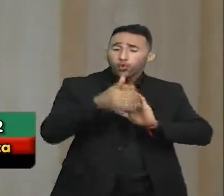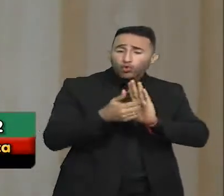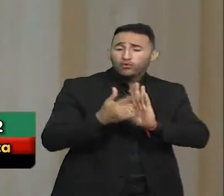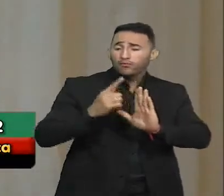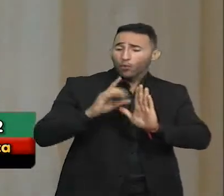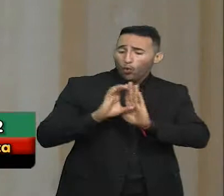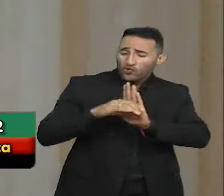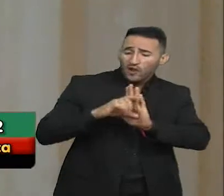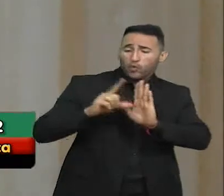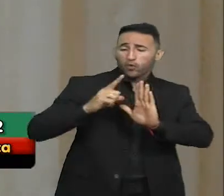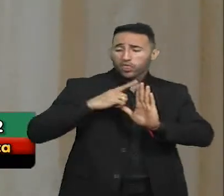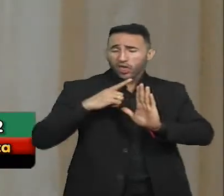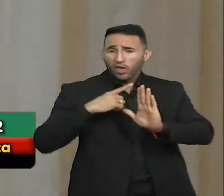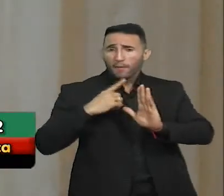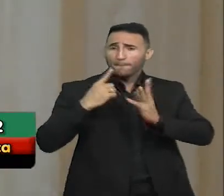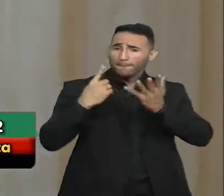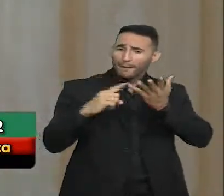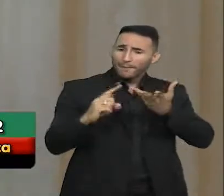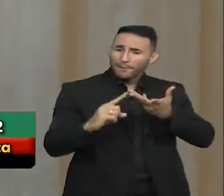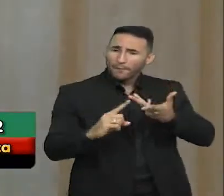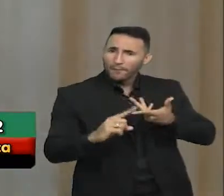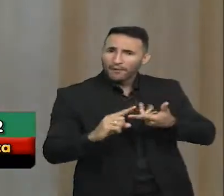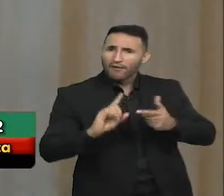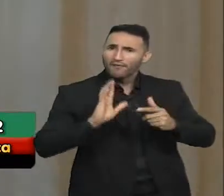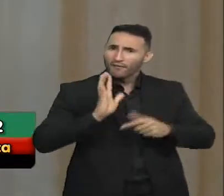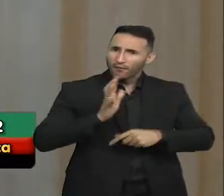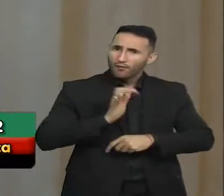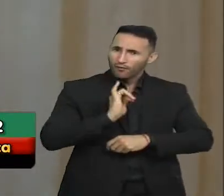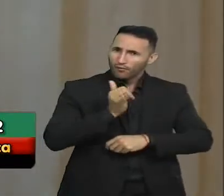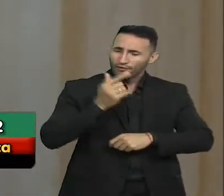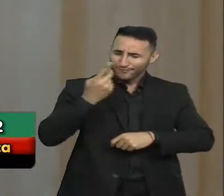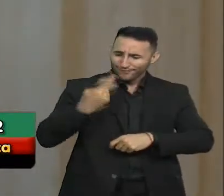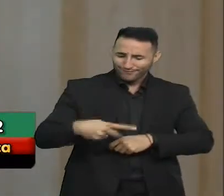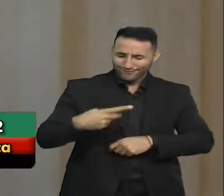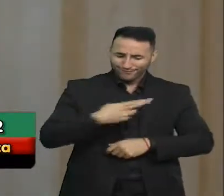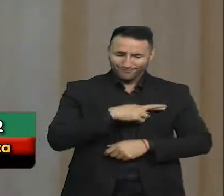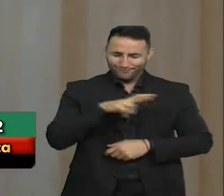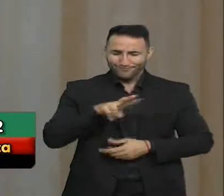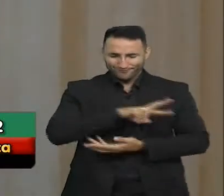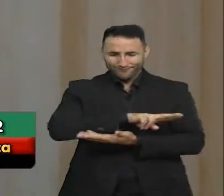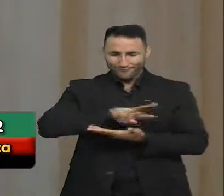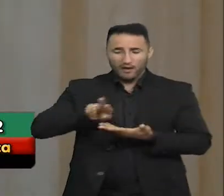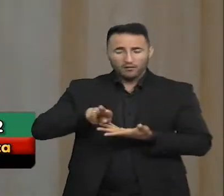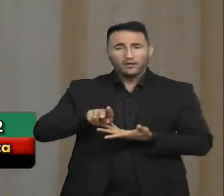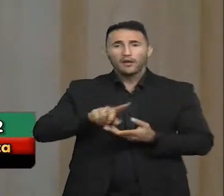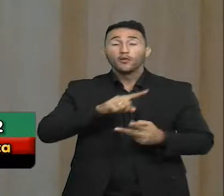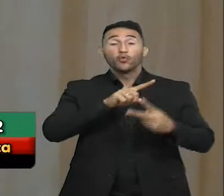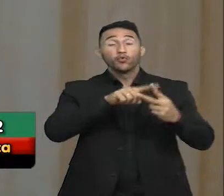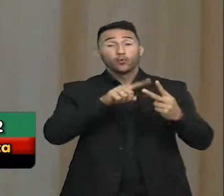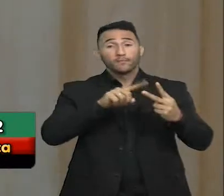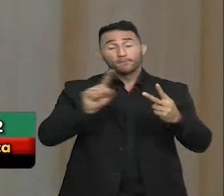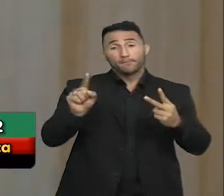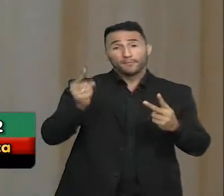de cada uma, que já foi mencionada aqui, dessas religiosidades. Tá? Então, foram as 2